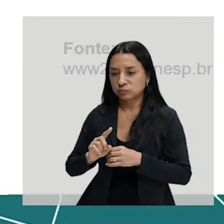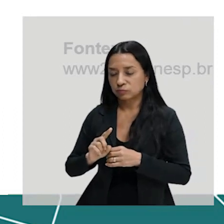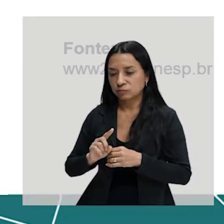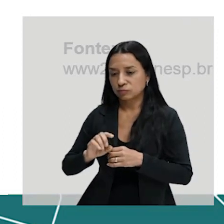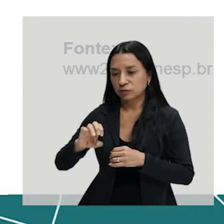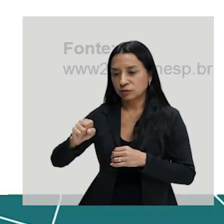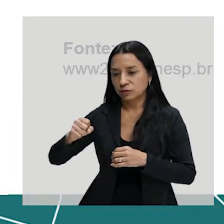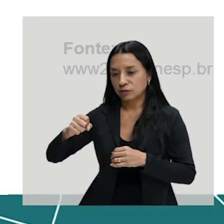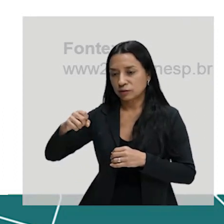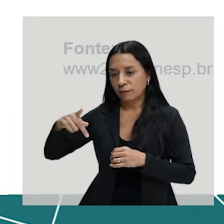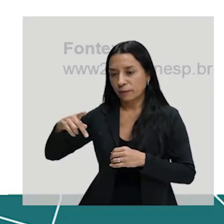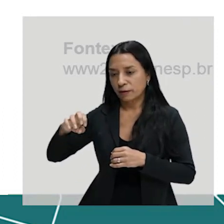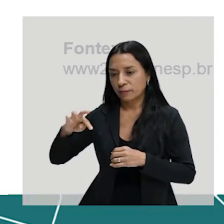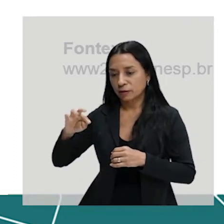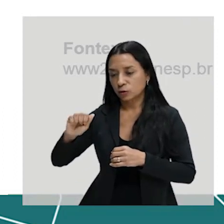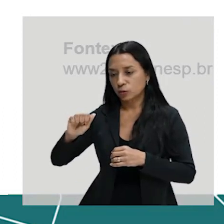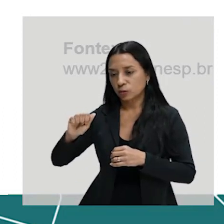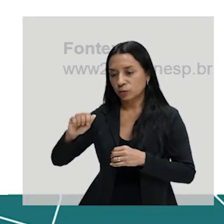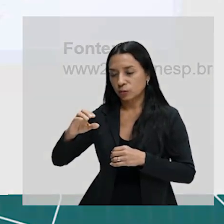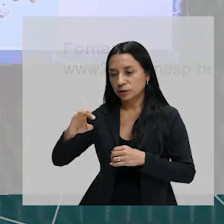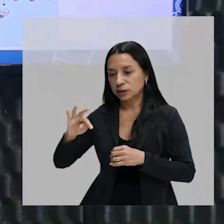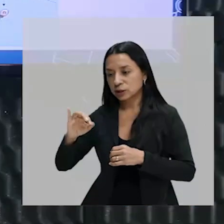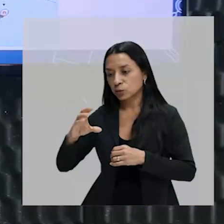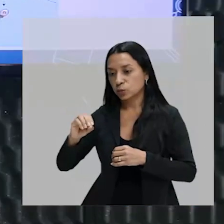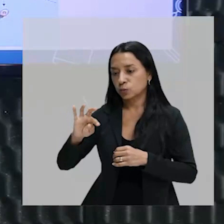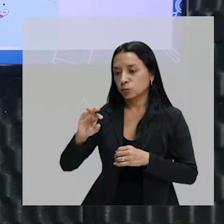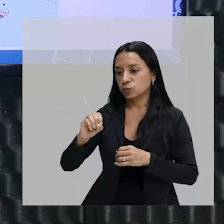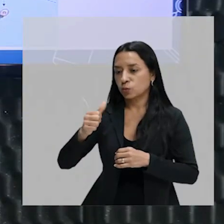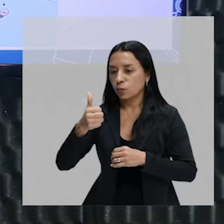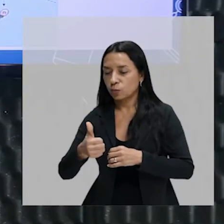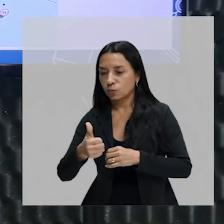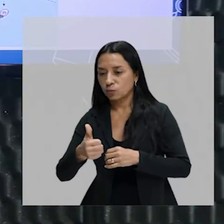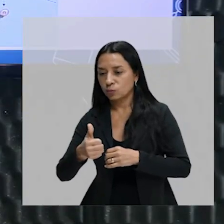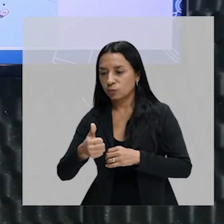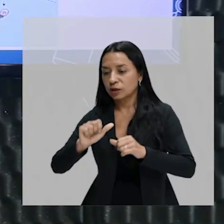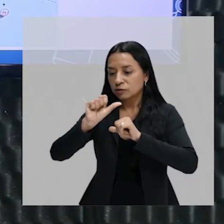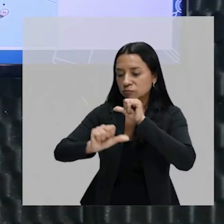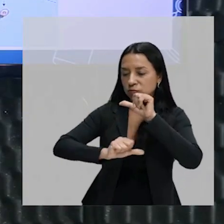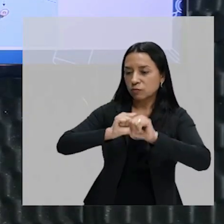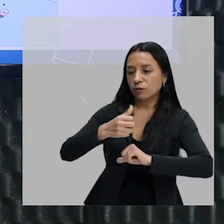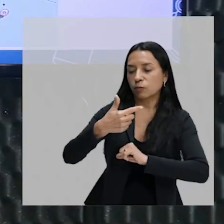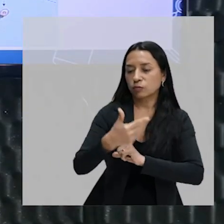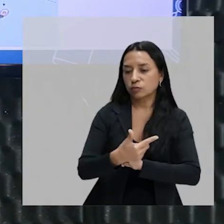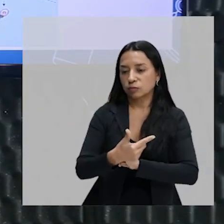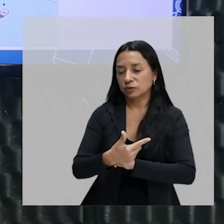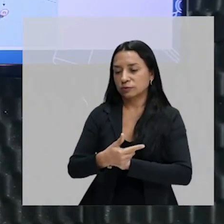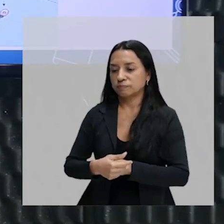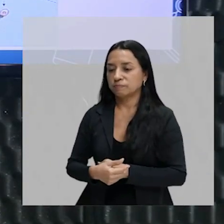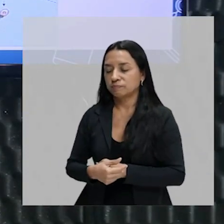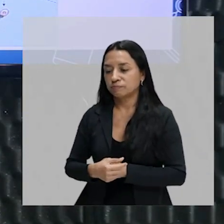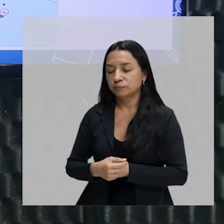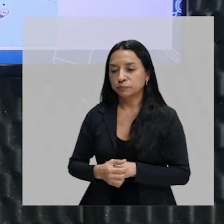elas são agora espermatócitos dois tá os espermatócitos dois são haploides